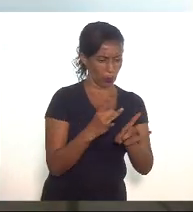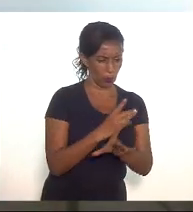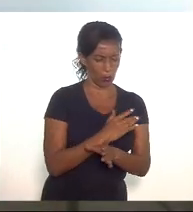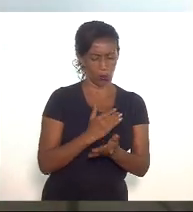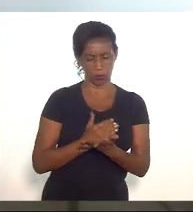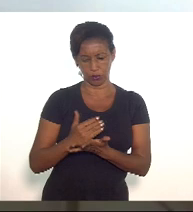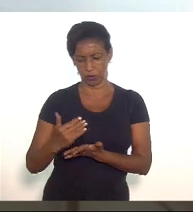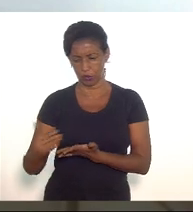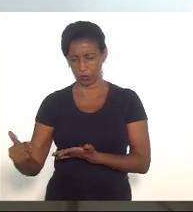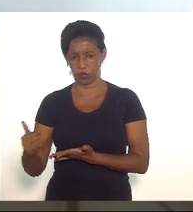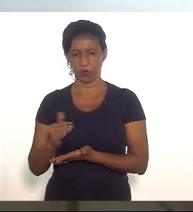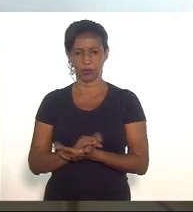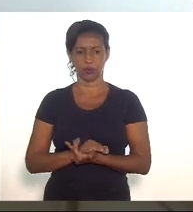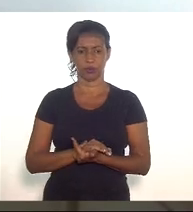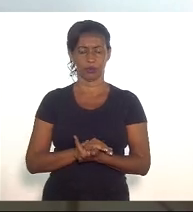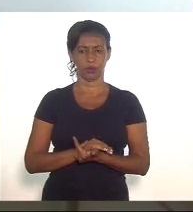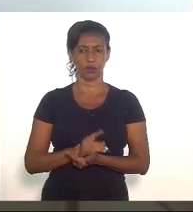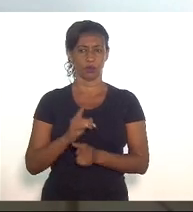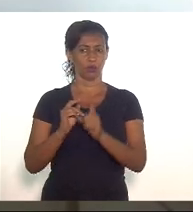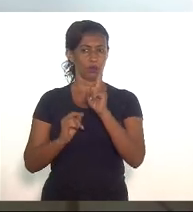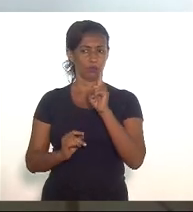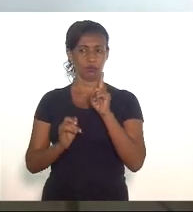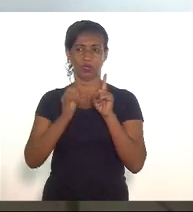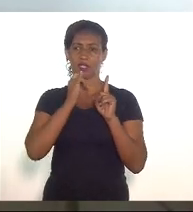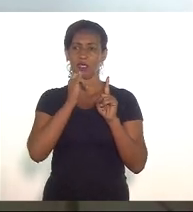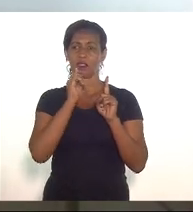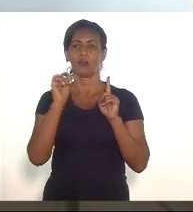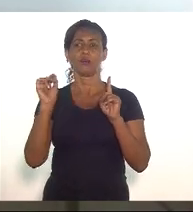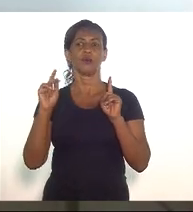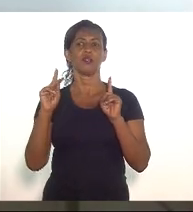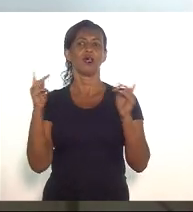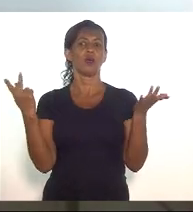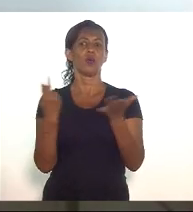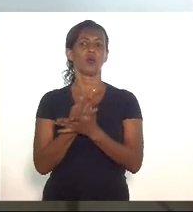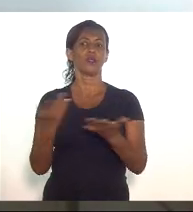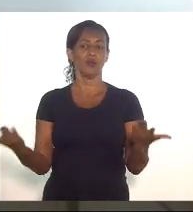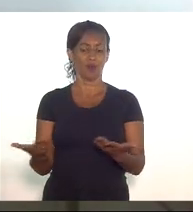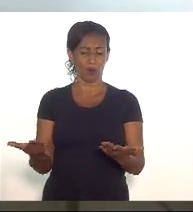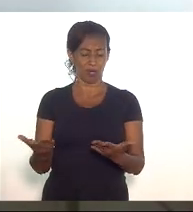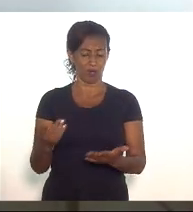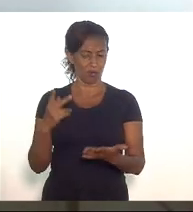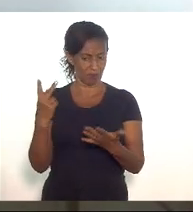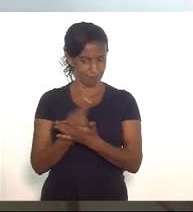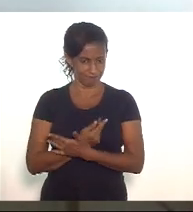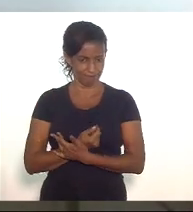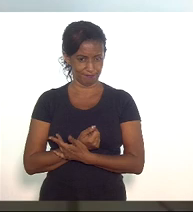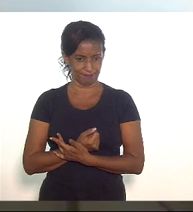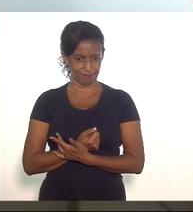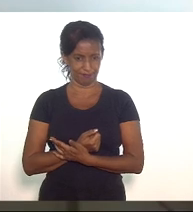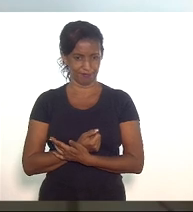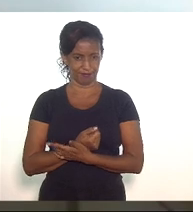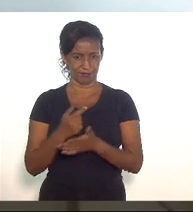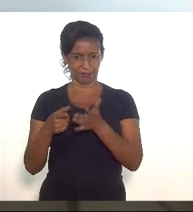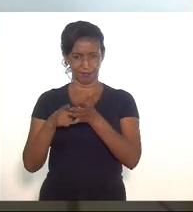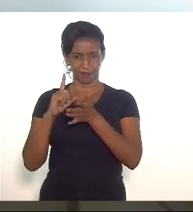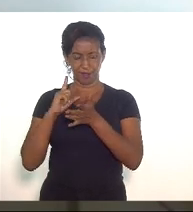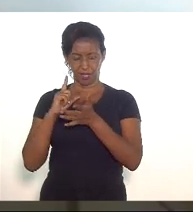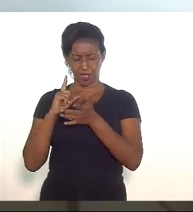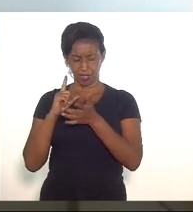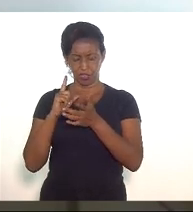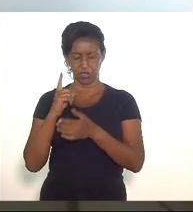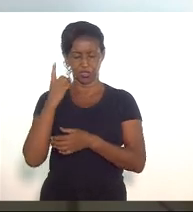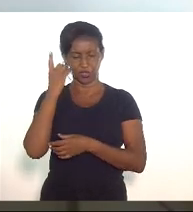etc. Eu vou dar só um exemplo ao senhor que aconteceu agora aqui, aconteceu agora, antes de passar para os